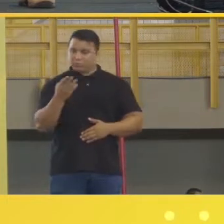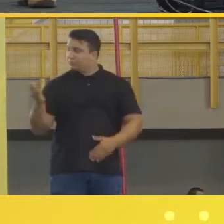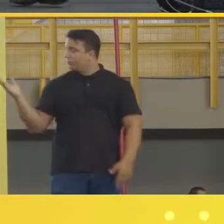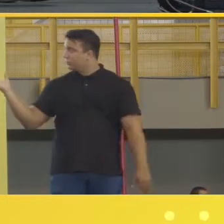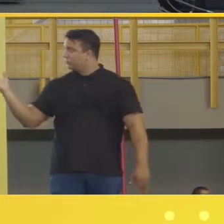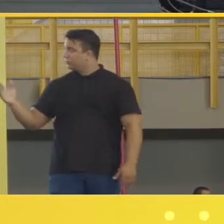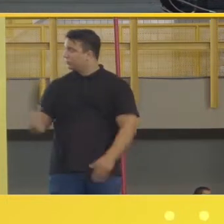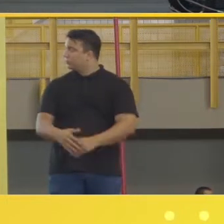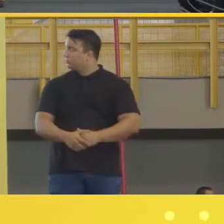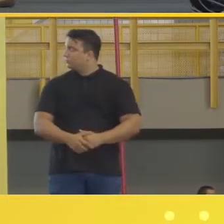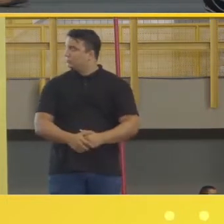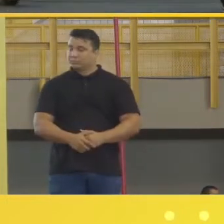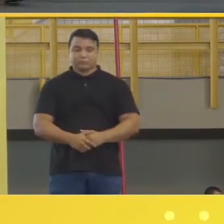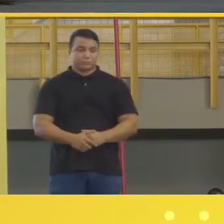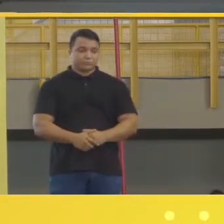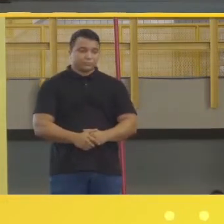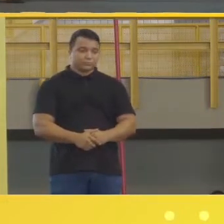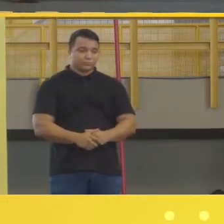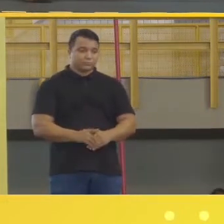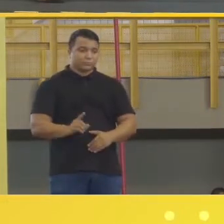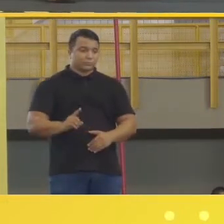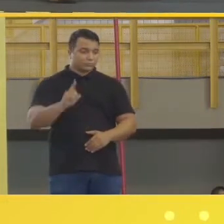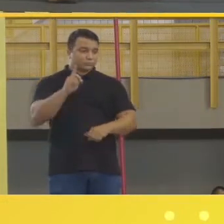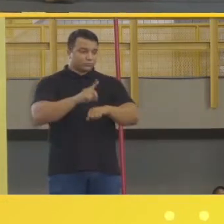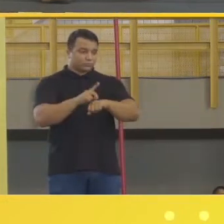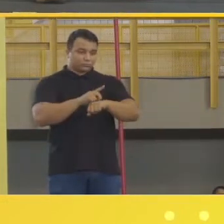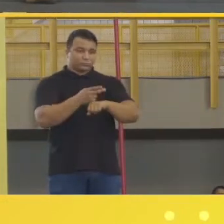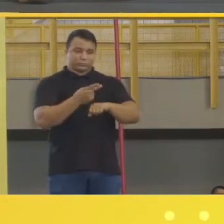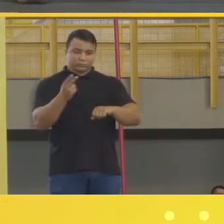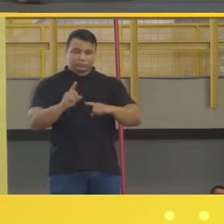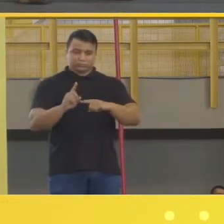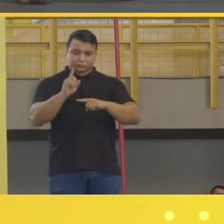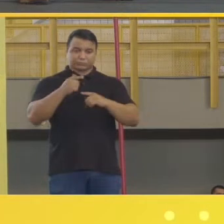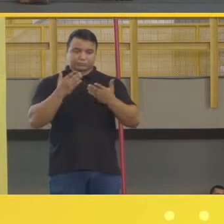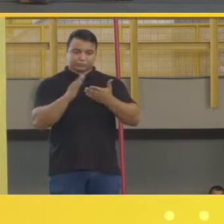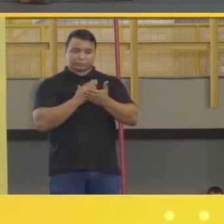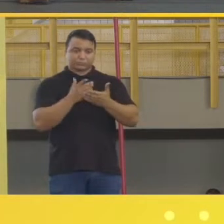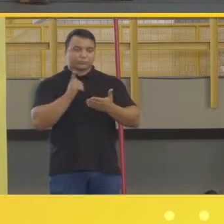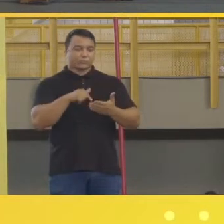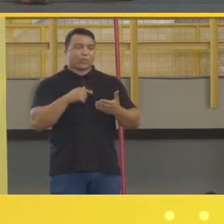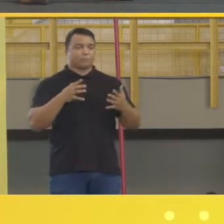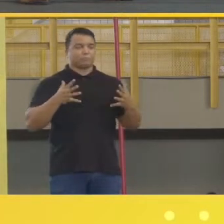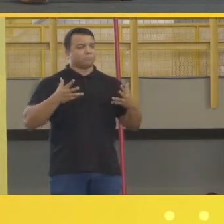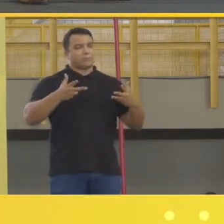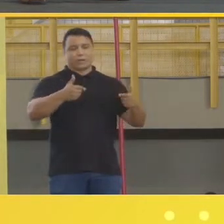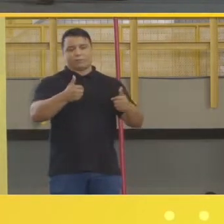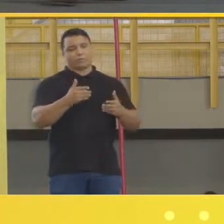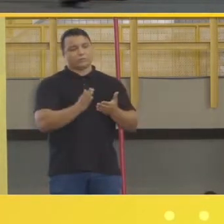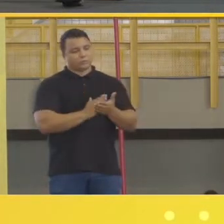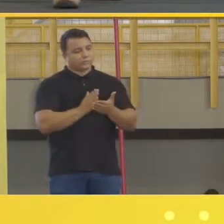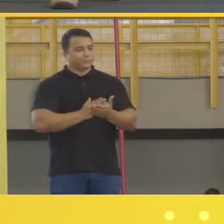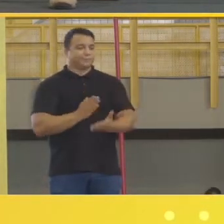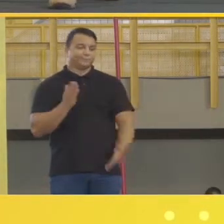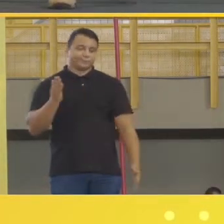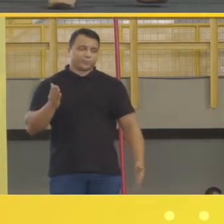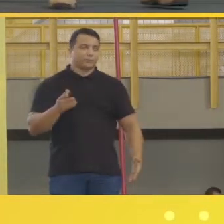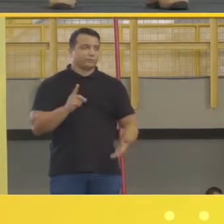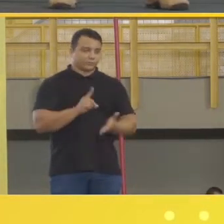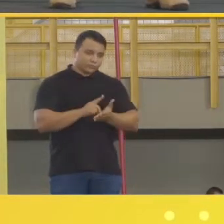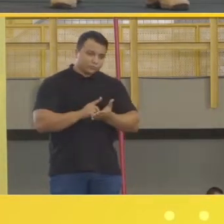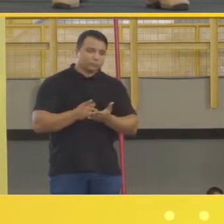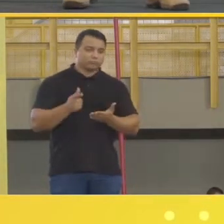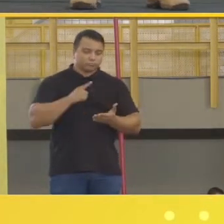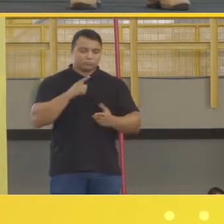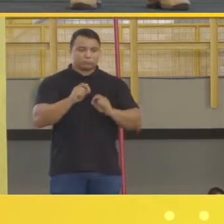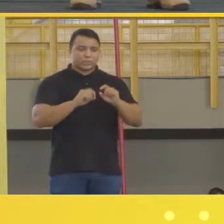Mata, busquem inclusive ter acesso a esta obra, porque ela é uma obra monumental. Essa obra, ela